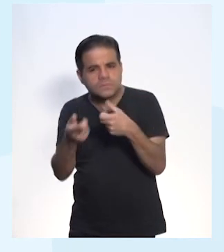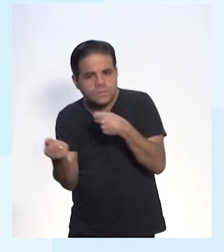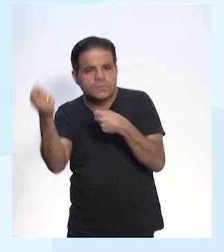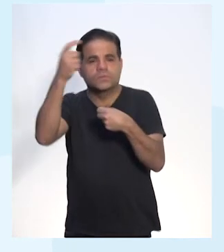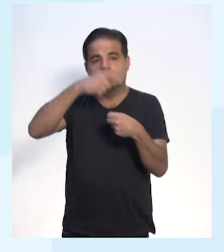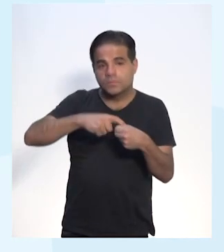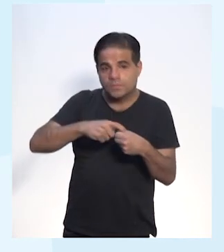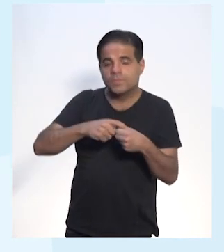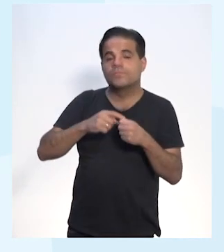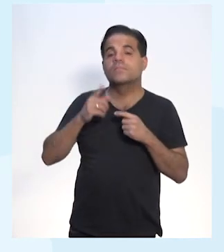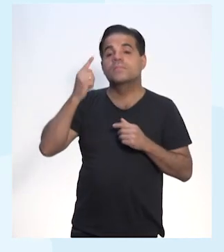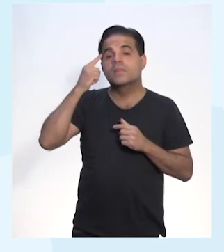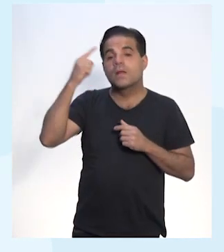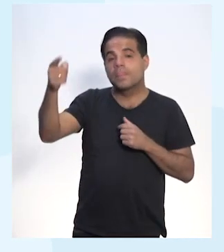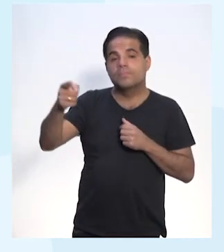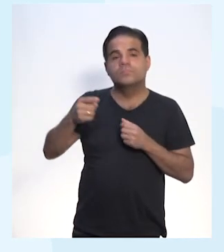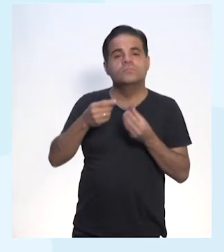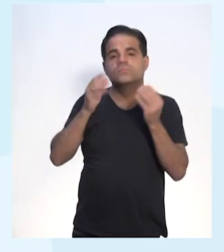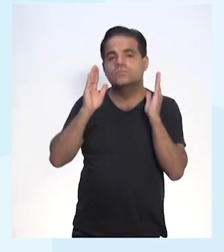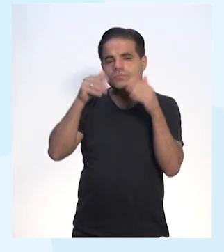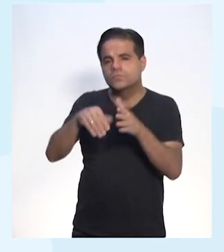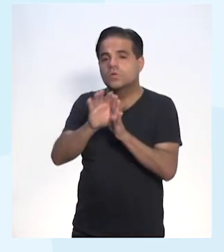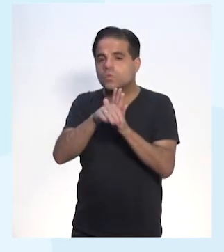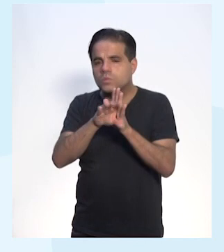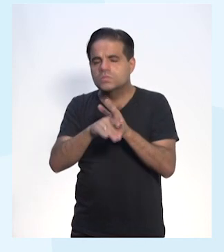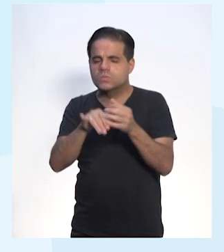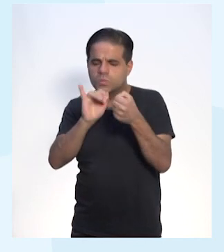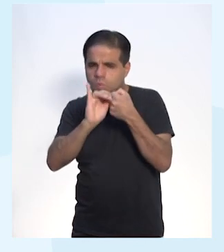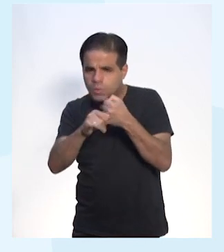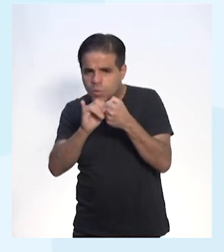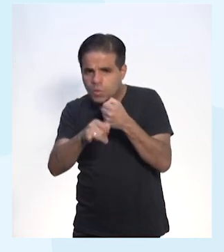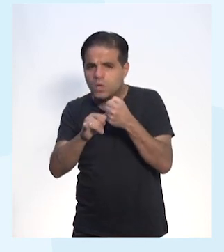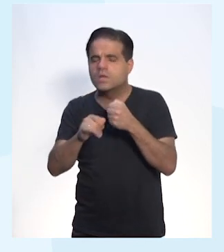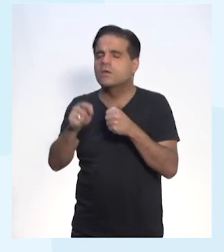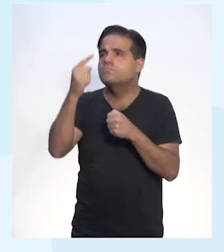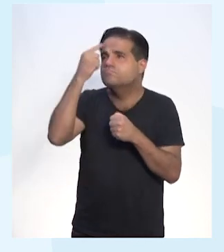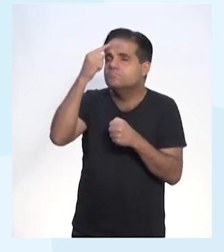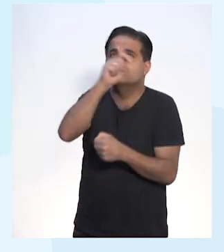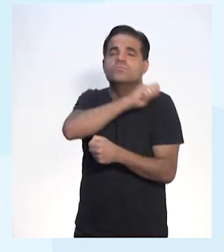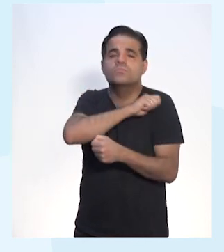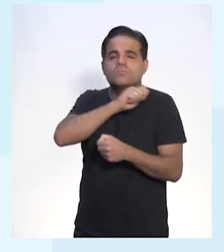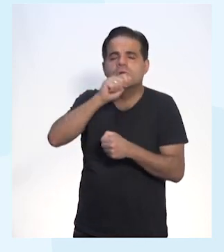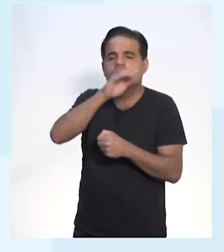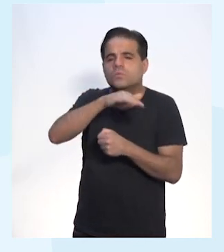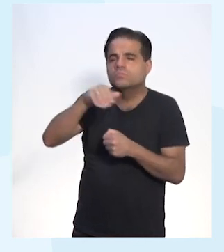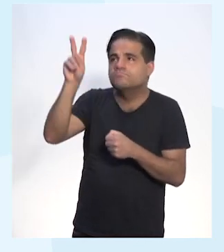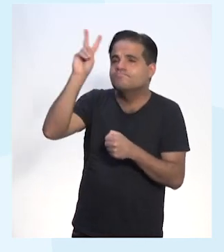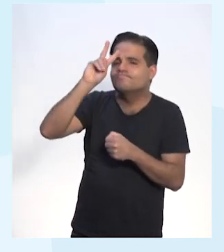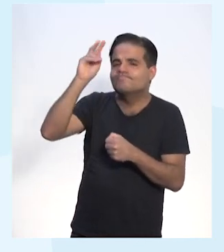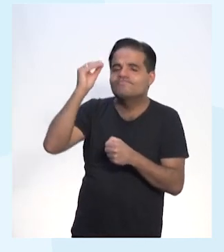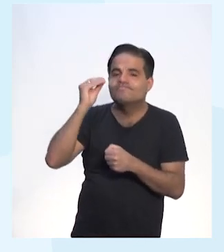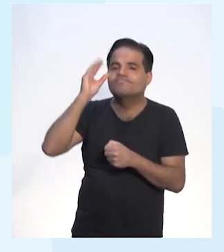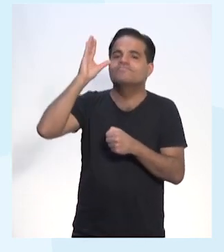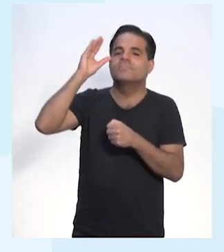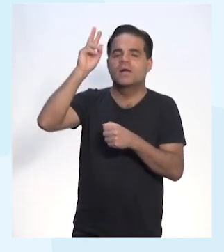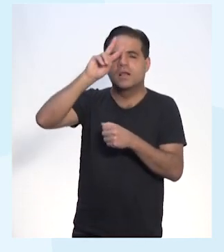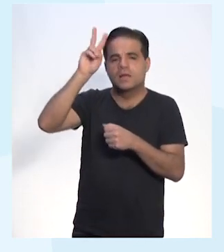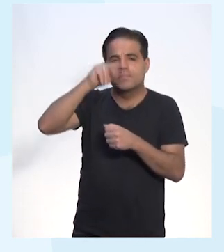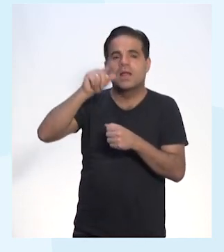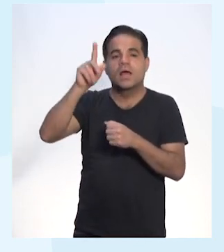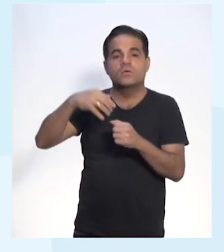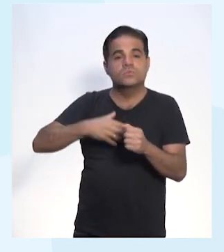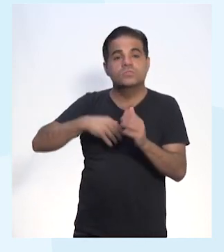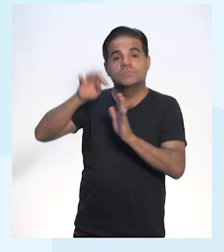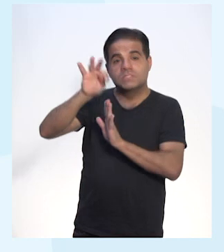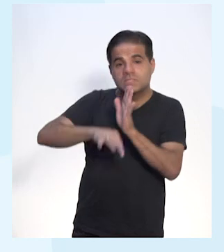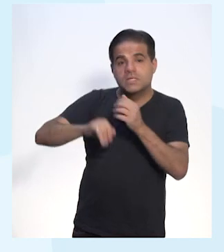também. Porque ele fala com a cravina, com gerânio e com girassol, mas ele fala com outras também. Fala né? com outras também, exatamente.